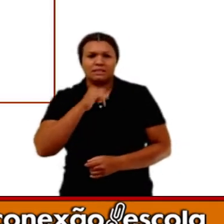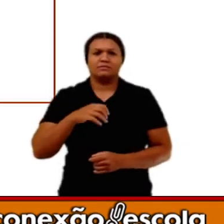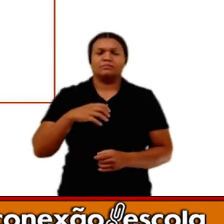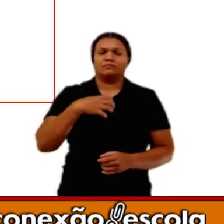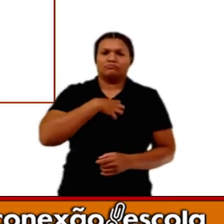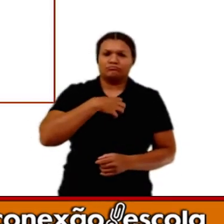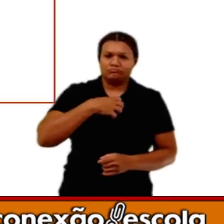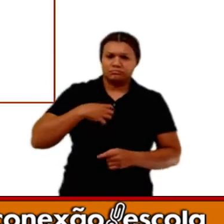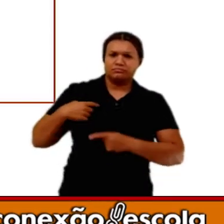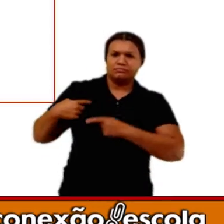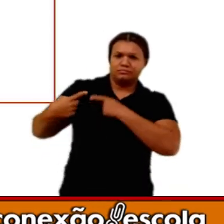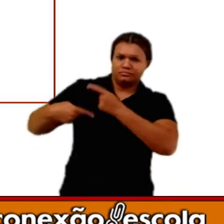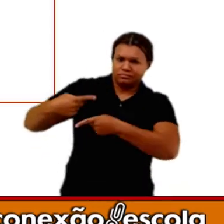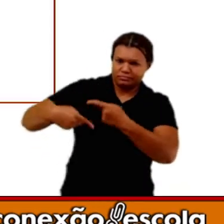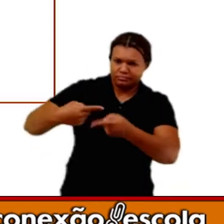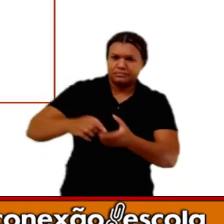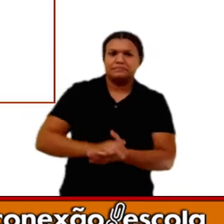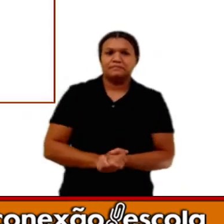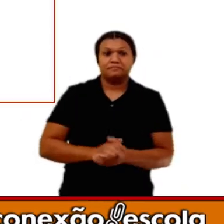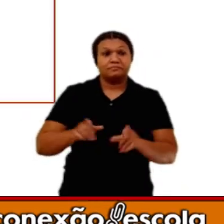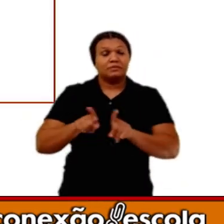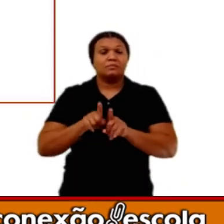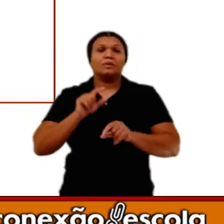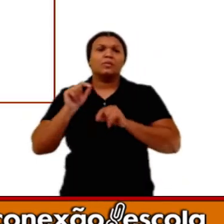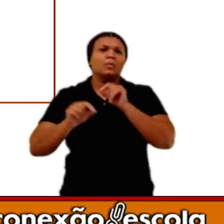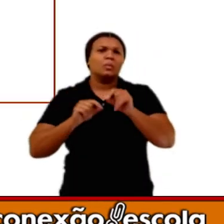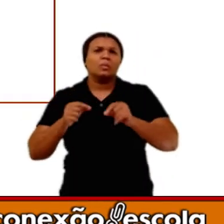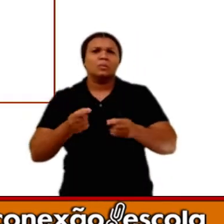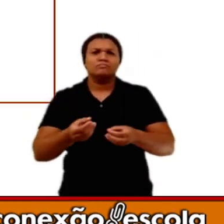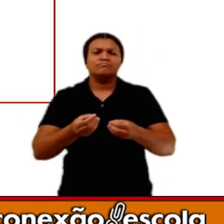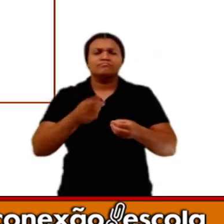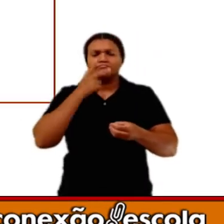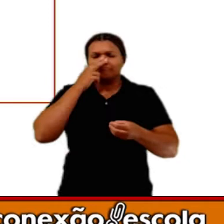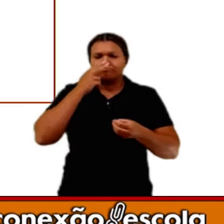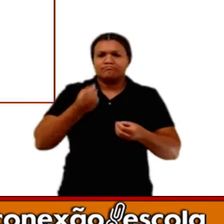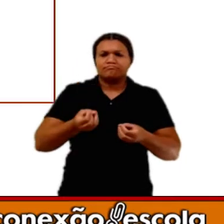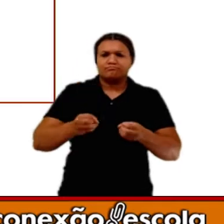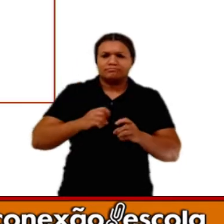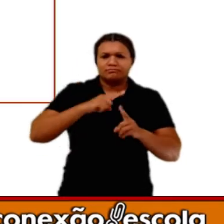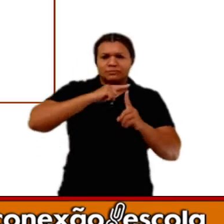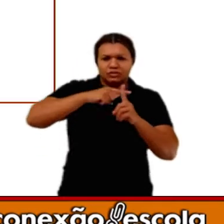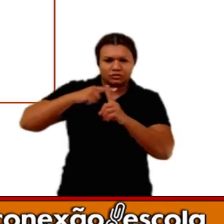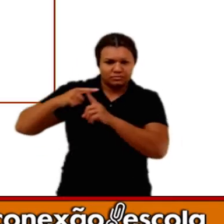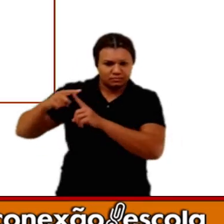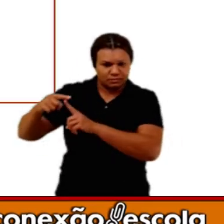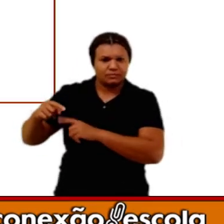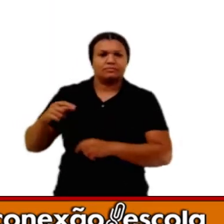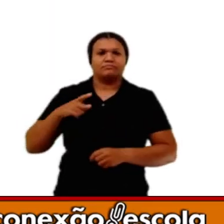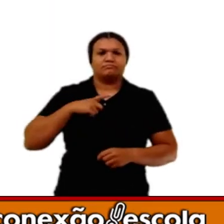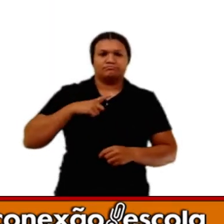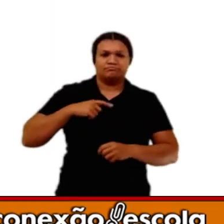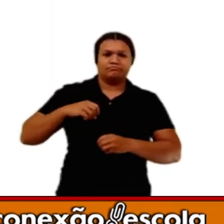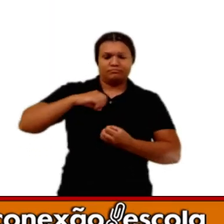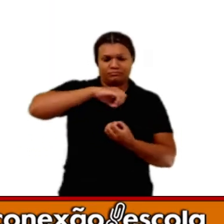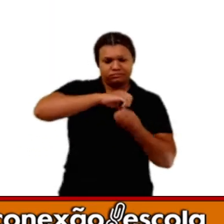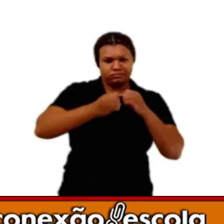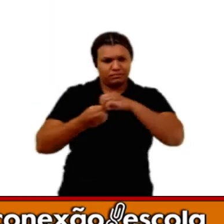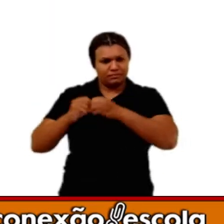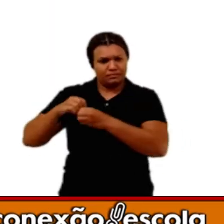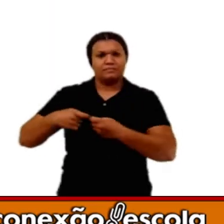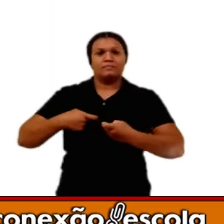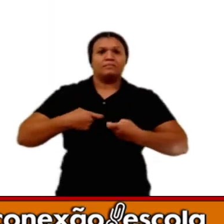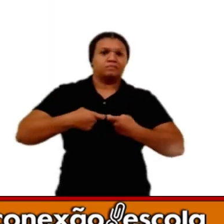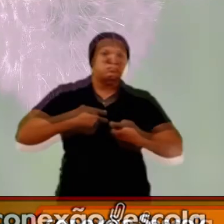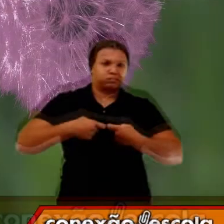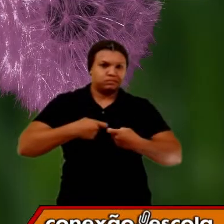as vantagens da reprodução assexuada e da reprodução sexuada. Primeiramente, o